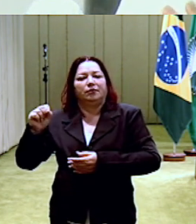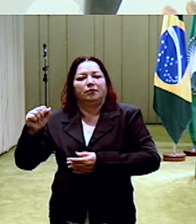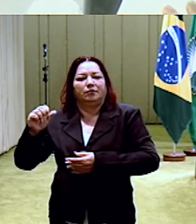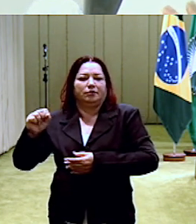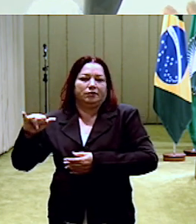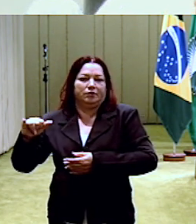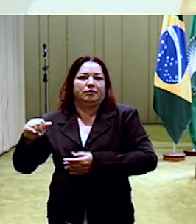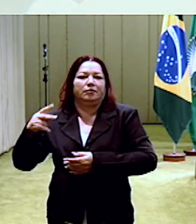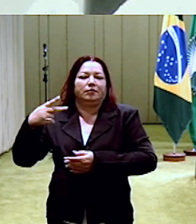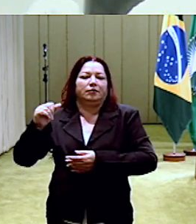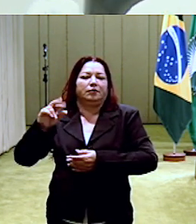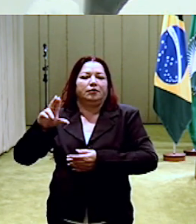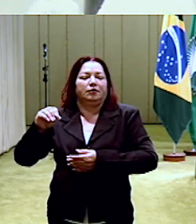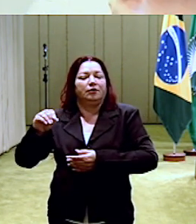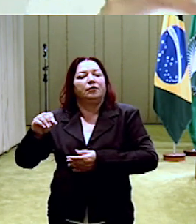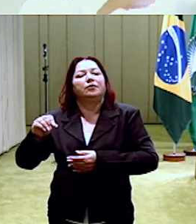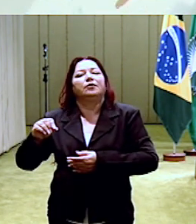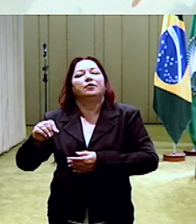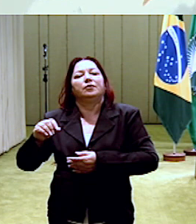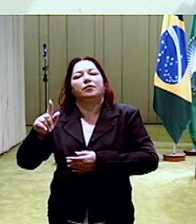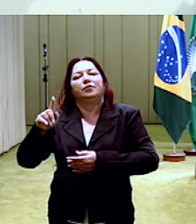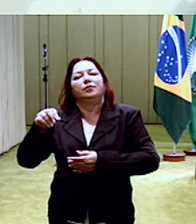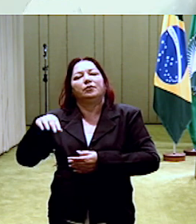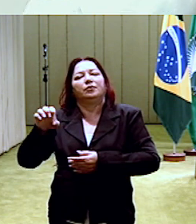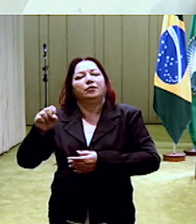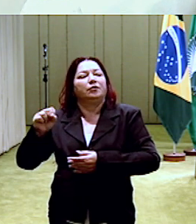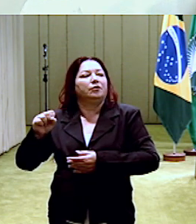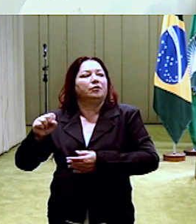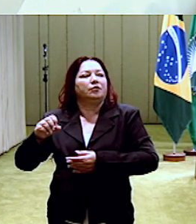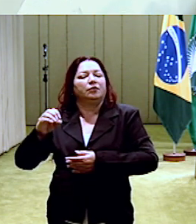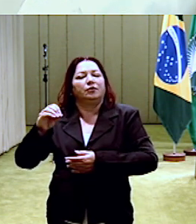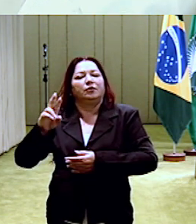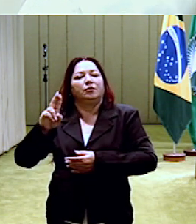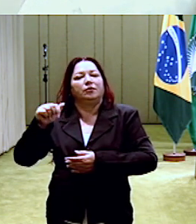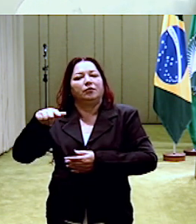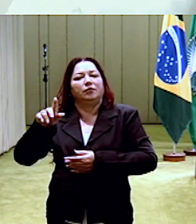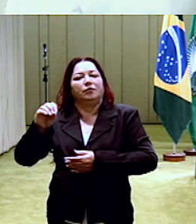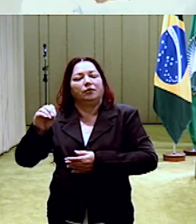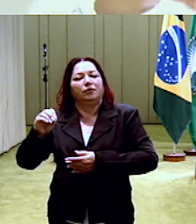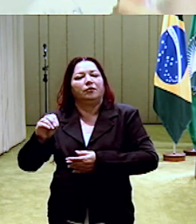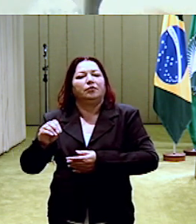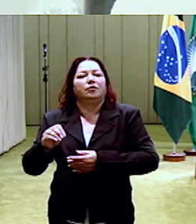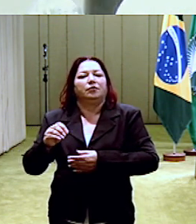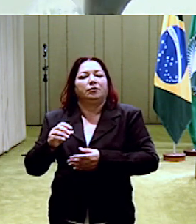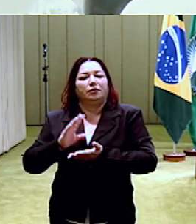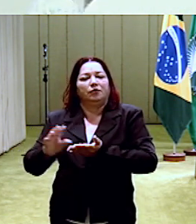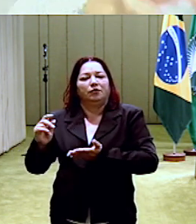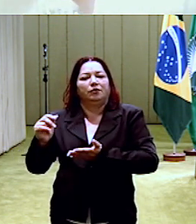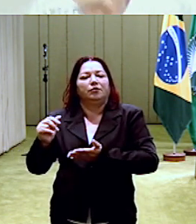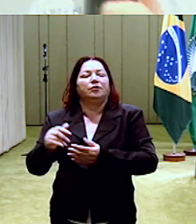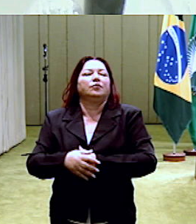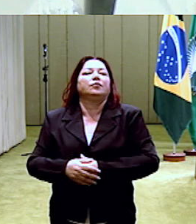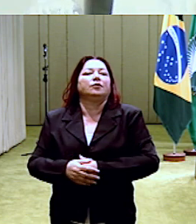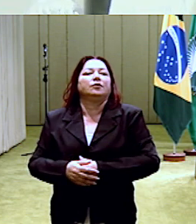o senhor Paulo Gomes, da Guiné-Bissau, fundador da Corporação Urango Investimentos. Nós vamos dar cerca de 15 minutos para cada um